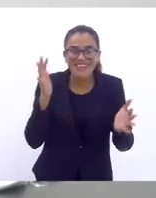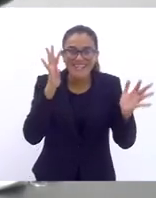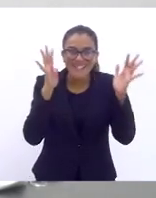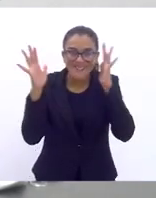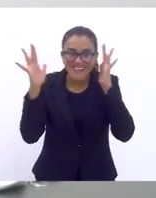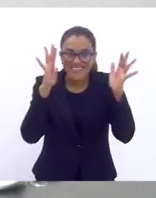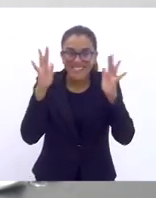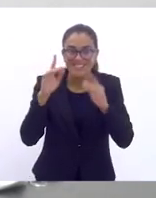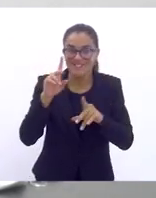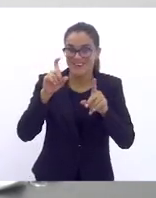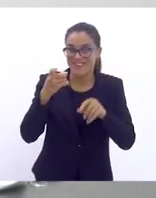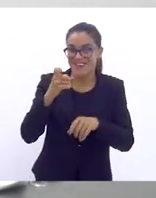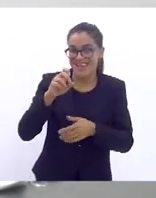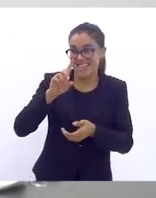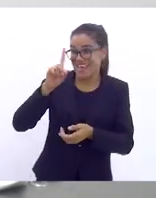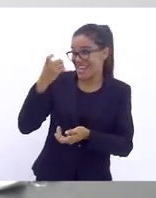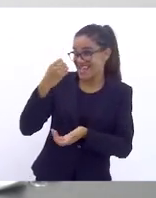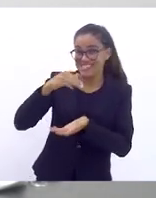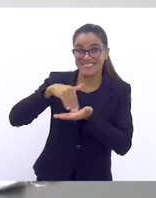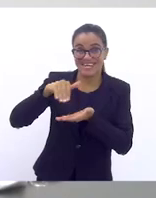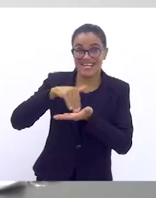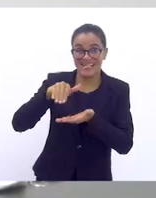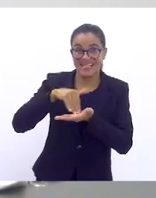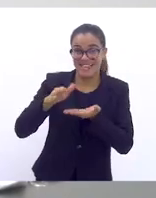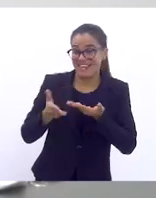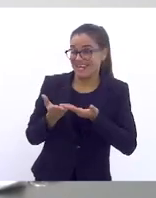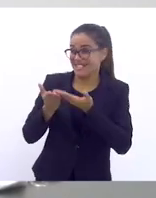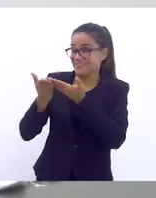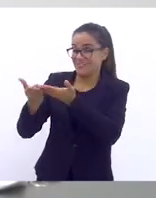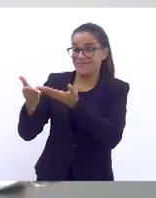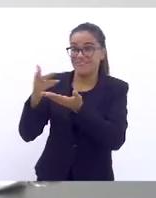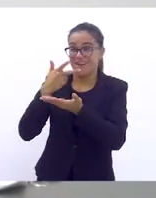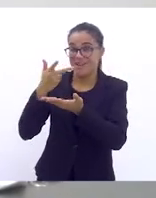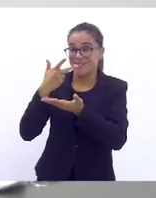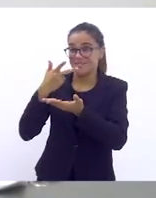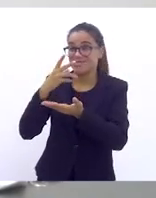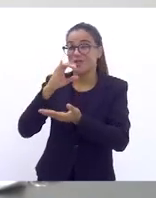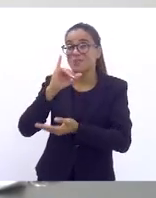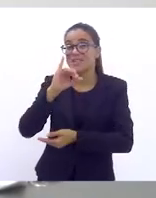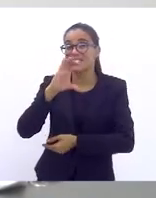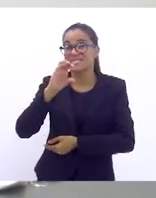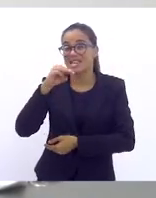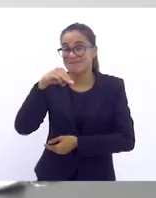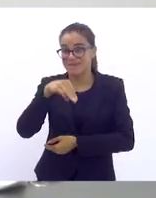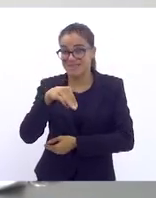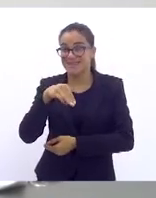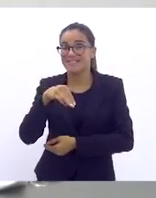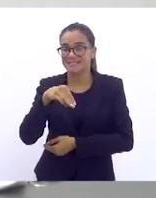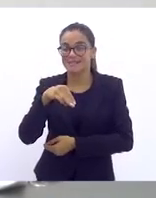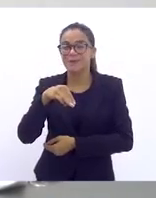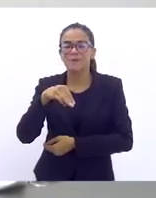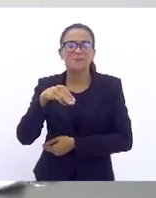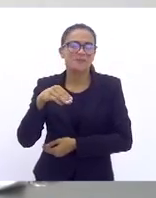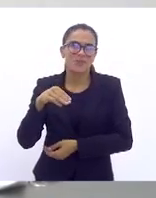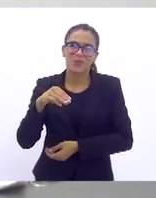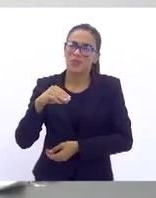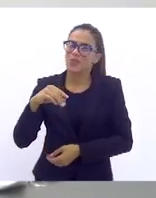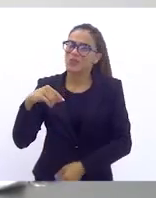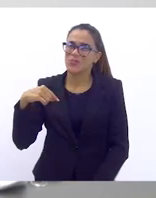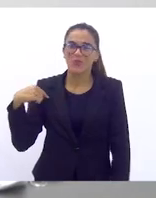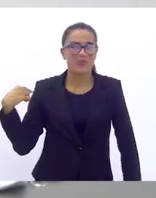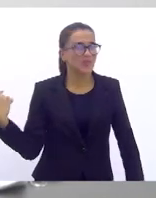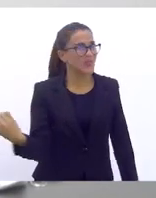o ex-secretário de fazenda mandou para o regime de crescimento de ICMS todos estão a